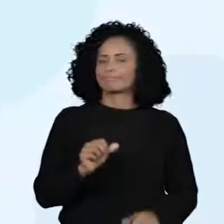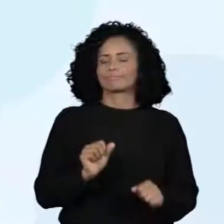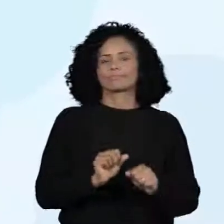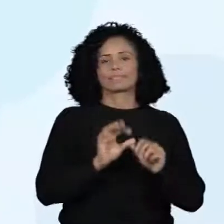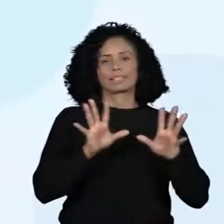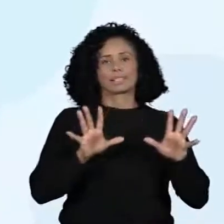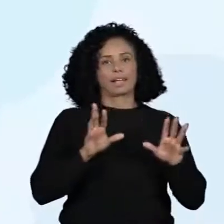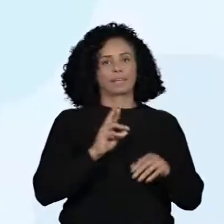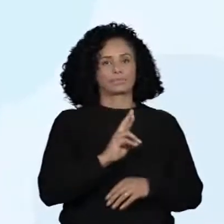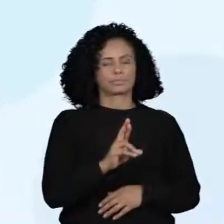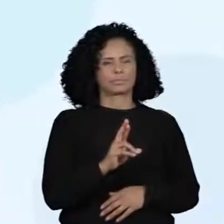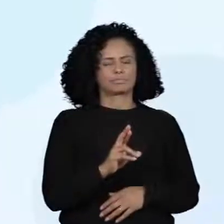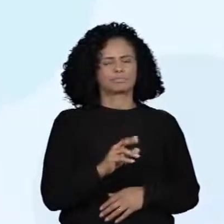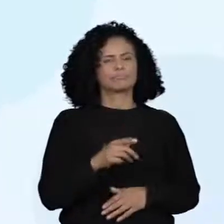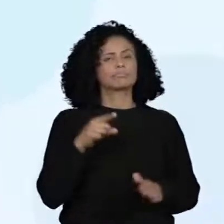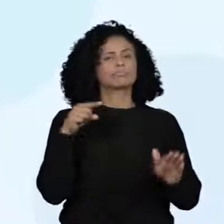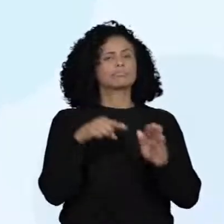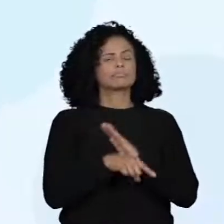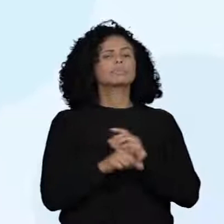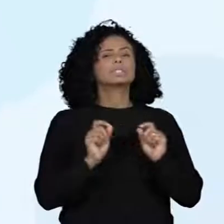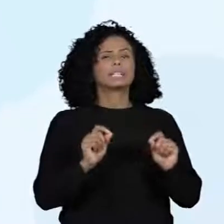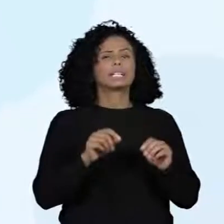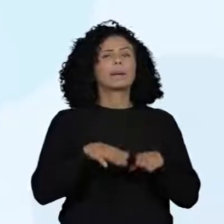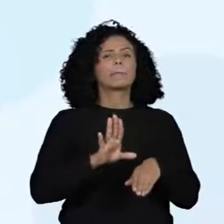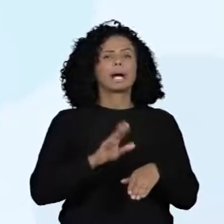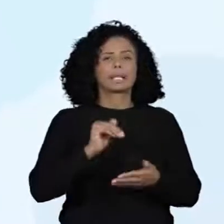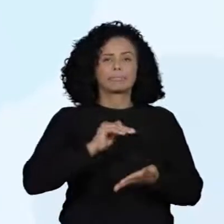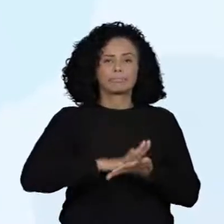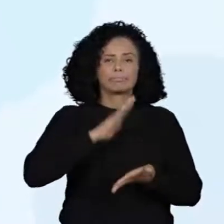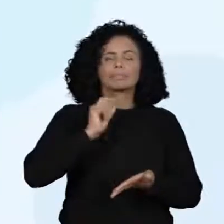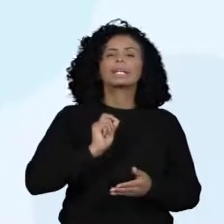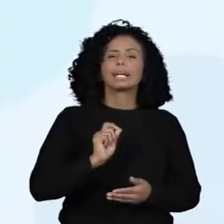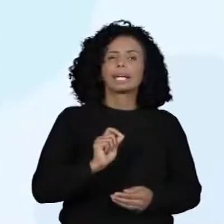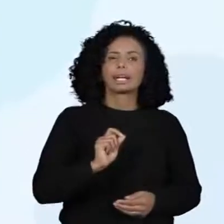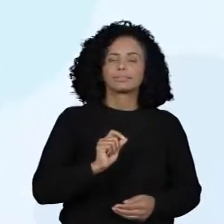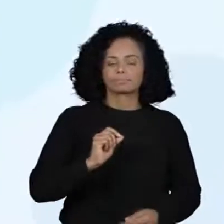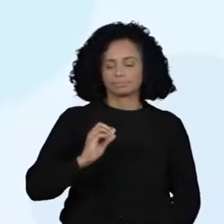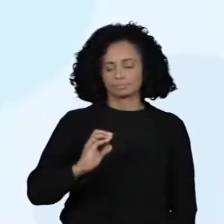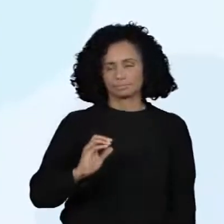tem mais figurinhas? O Carlos